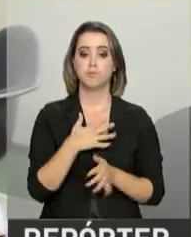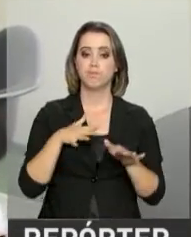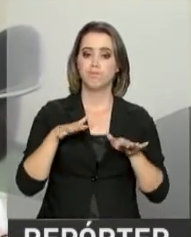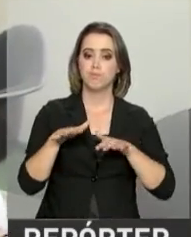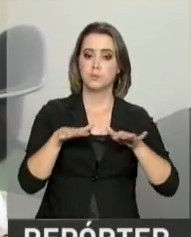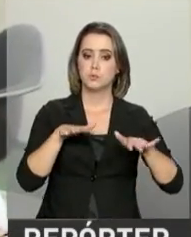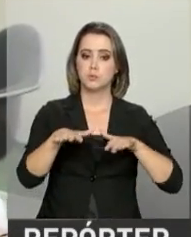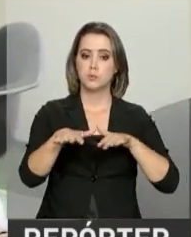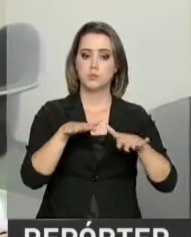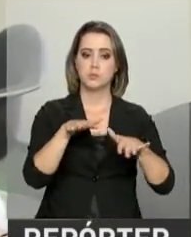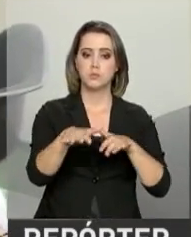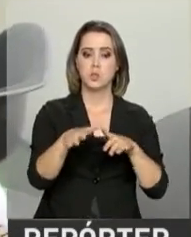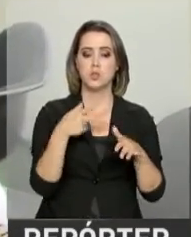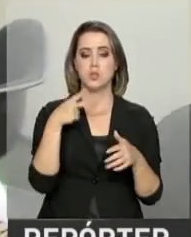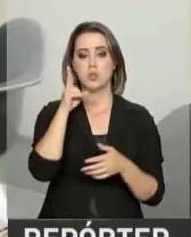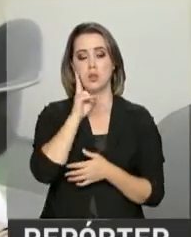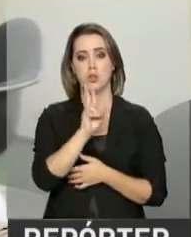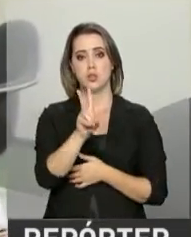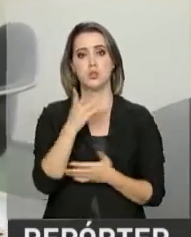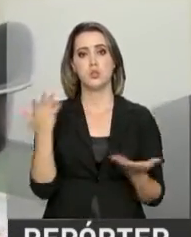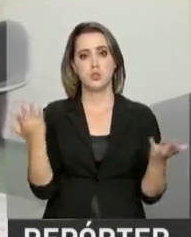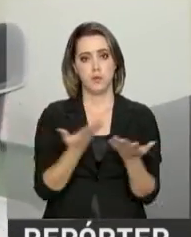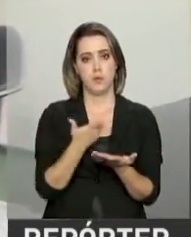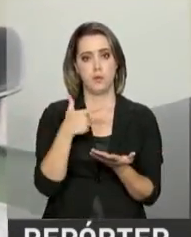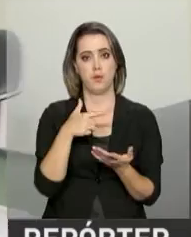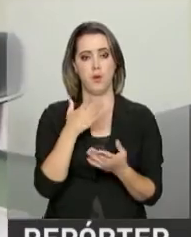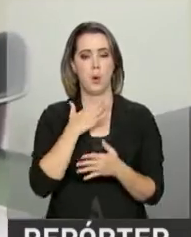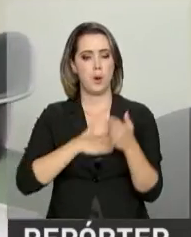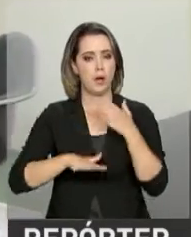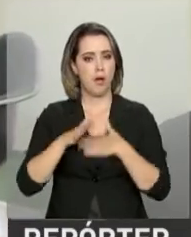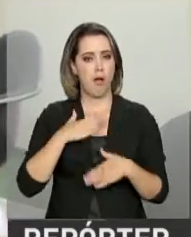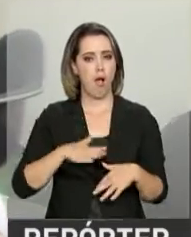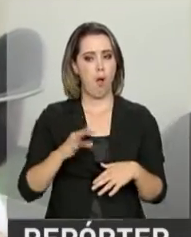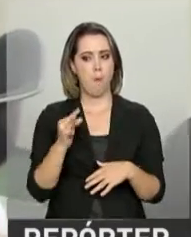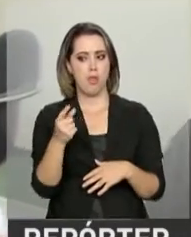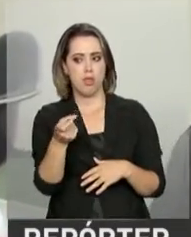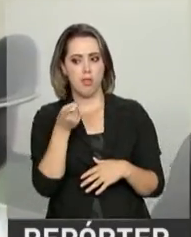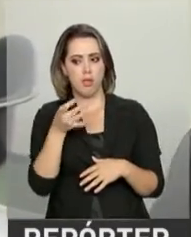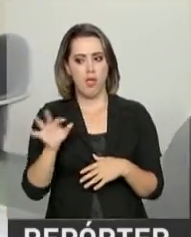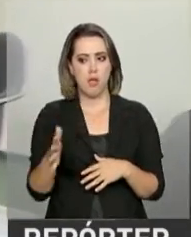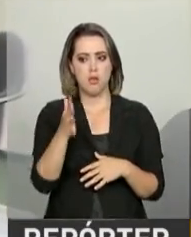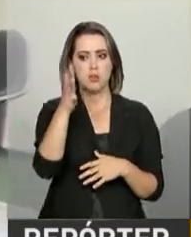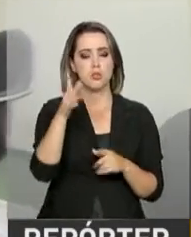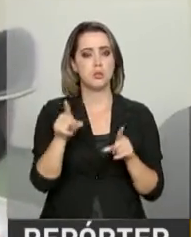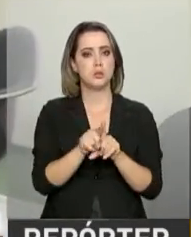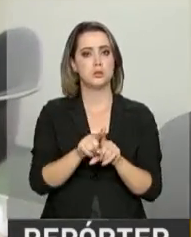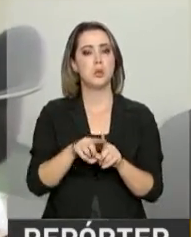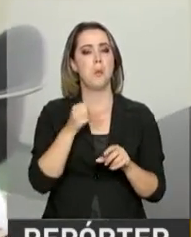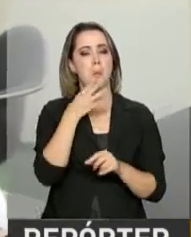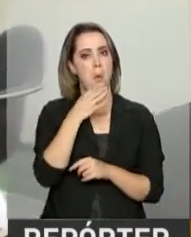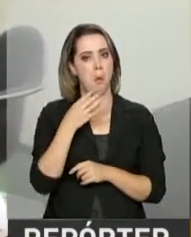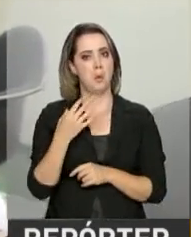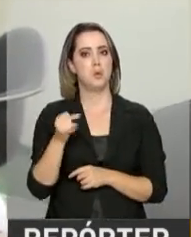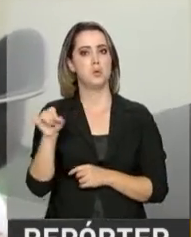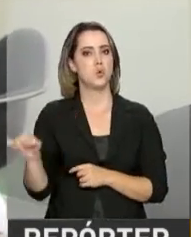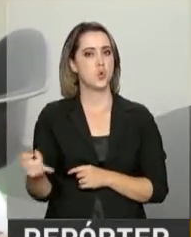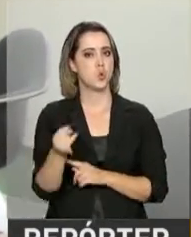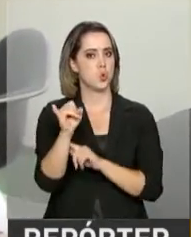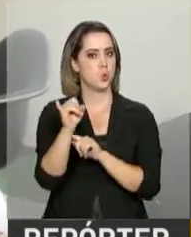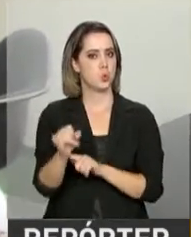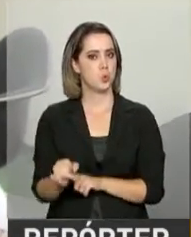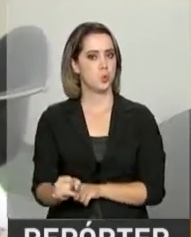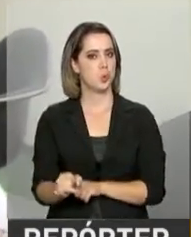se verificaram no mercado, tranquilidade do câmbio, boa evolução dos juros, com perspectivas